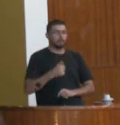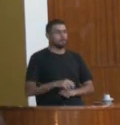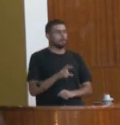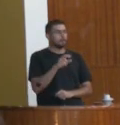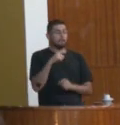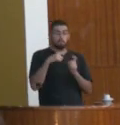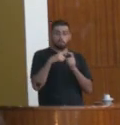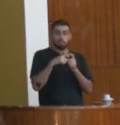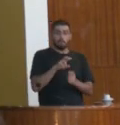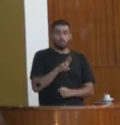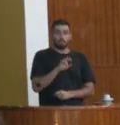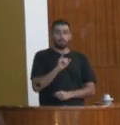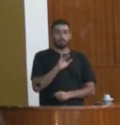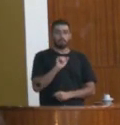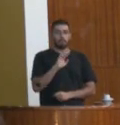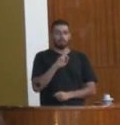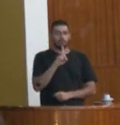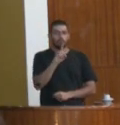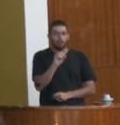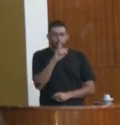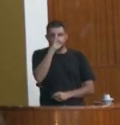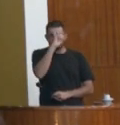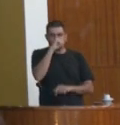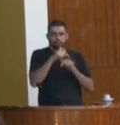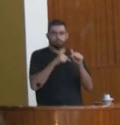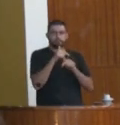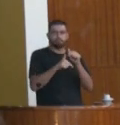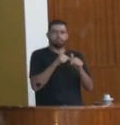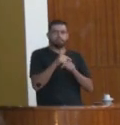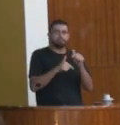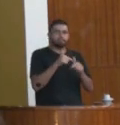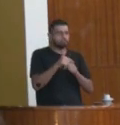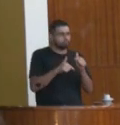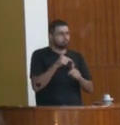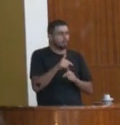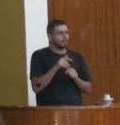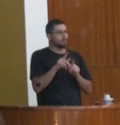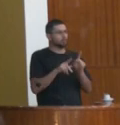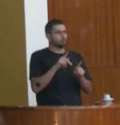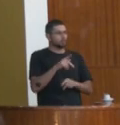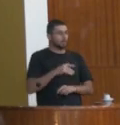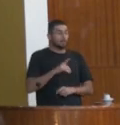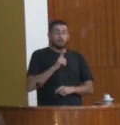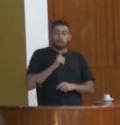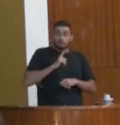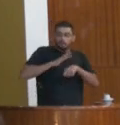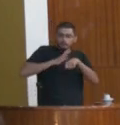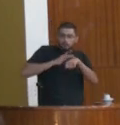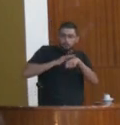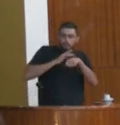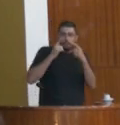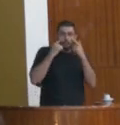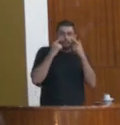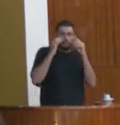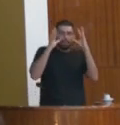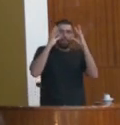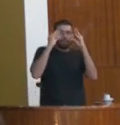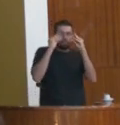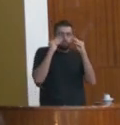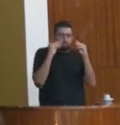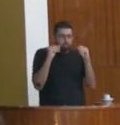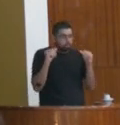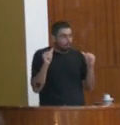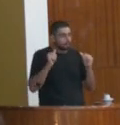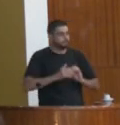que trabalha no Hospital do Servidor Público Estadual em São Paulo, ele tinha uma doença degenerativa da visão. Então,